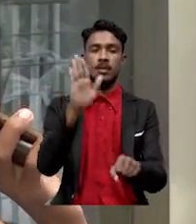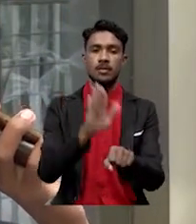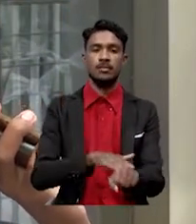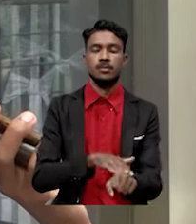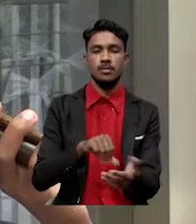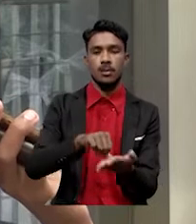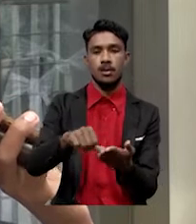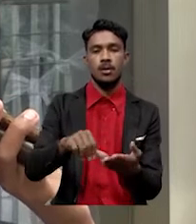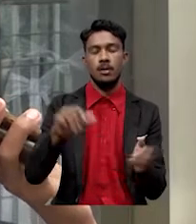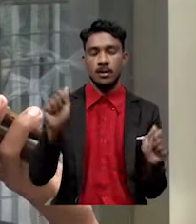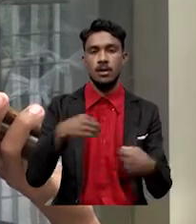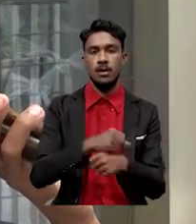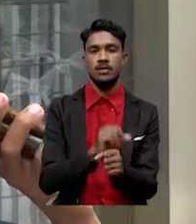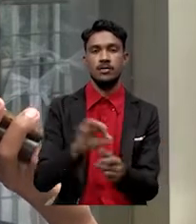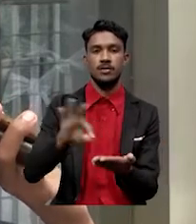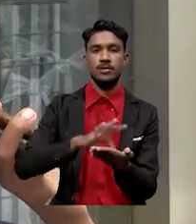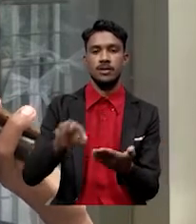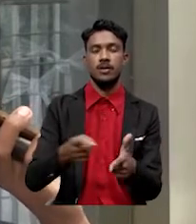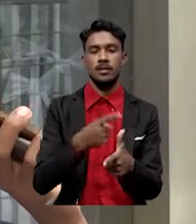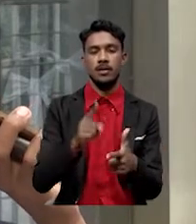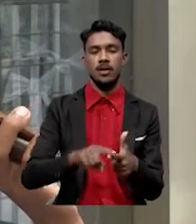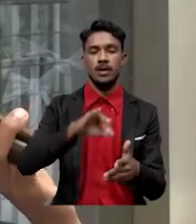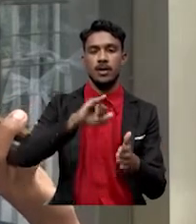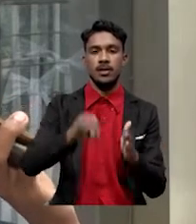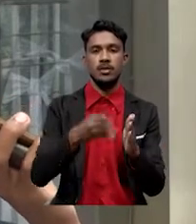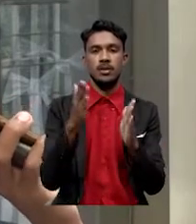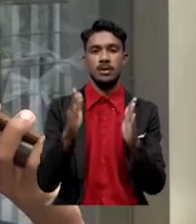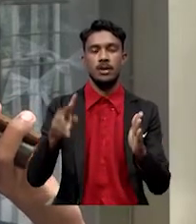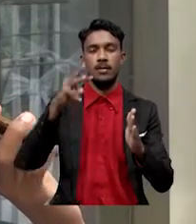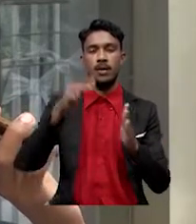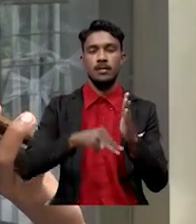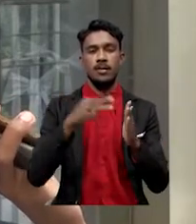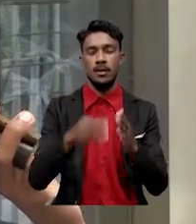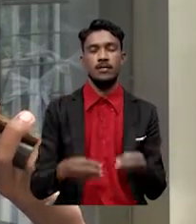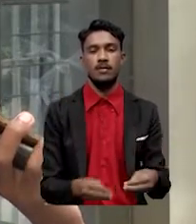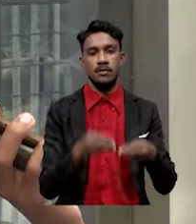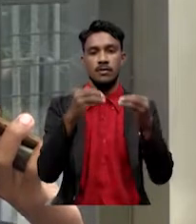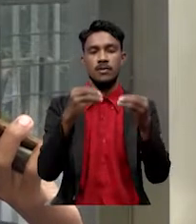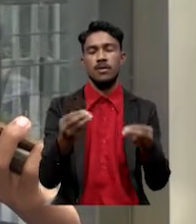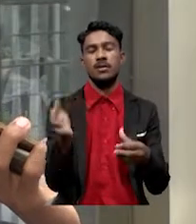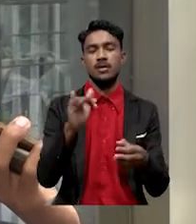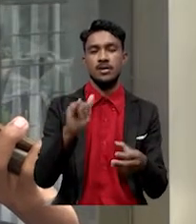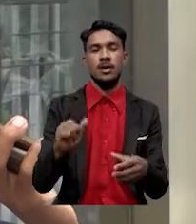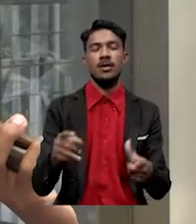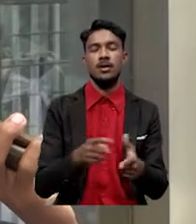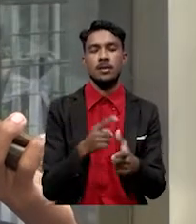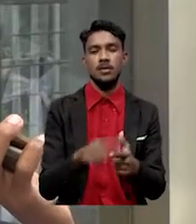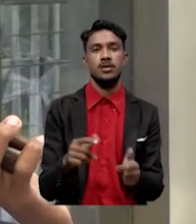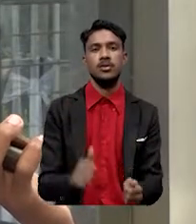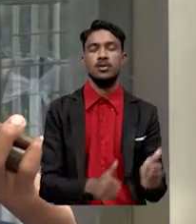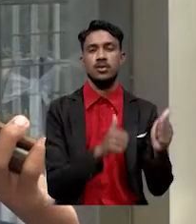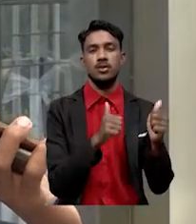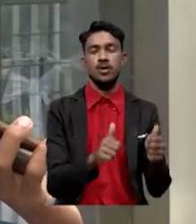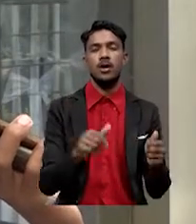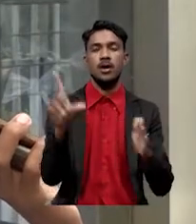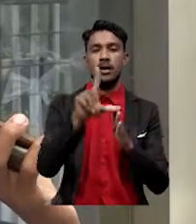bela halo akreditasaun. Nunemos ba ya media. Ita haru kota na karta ba ya konselor de empresa. Porque tur alterasaun lei